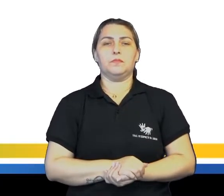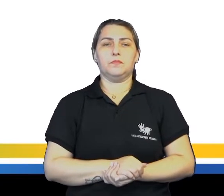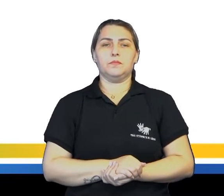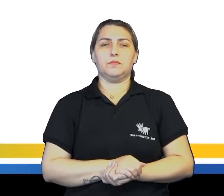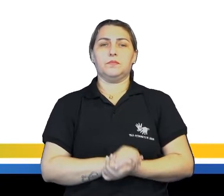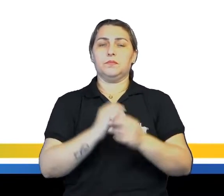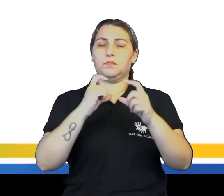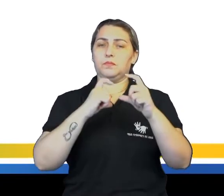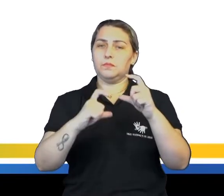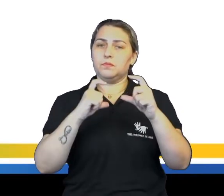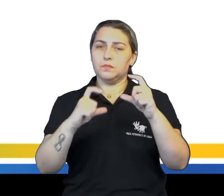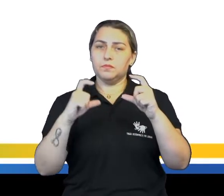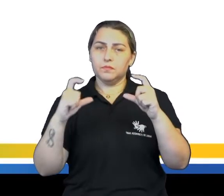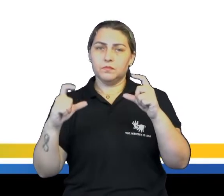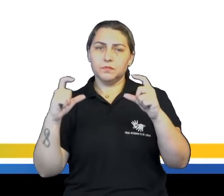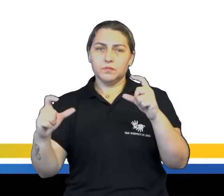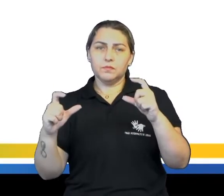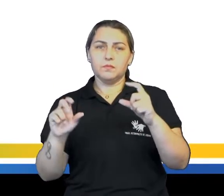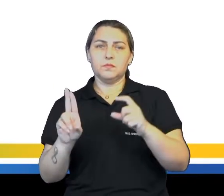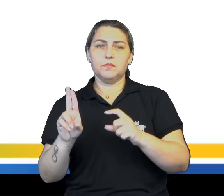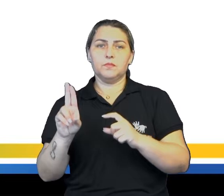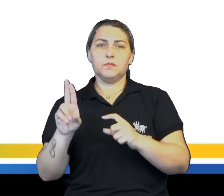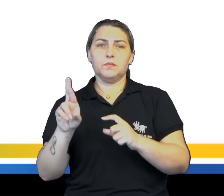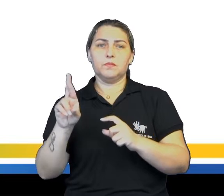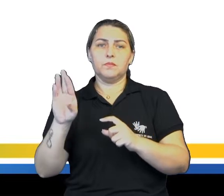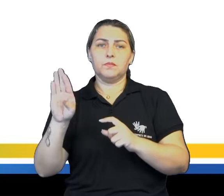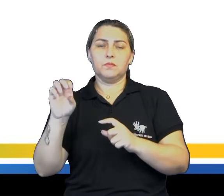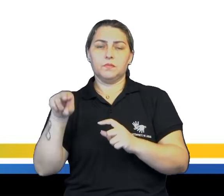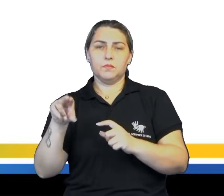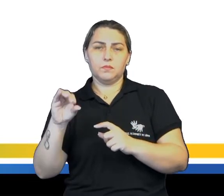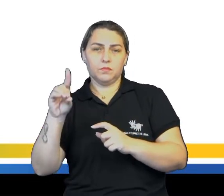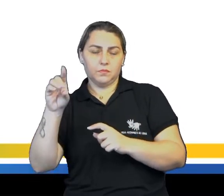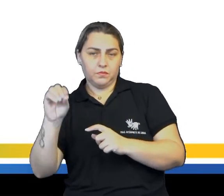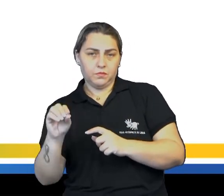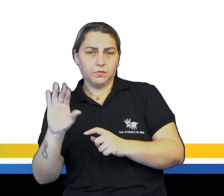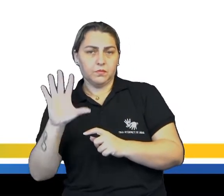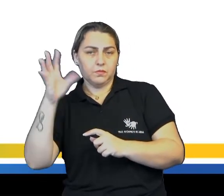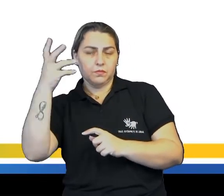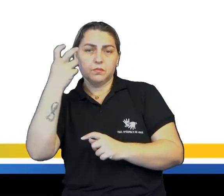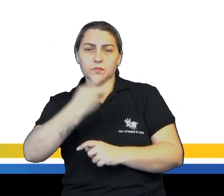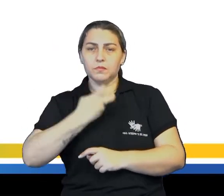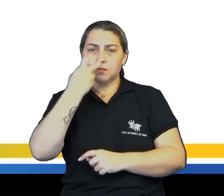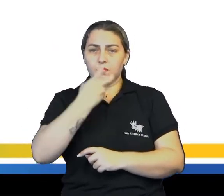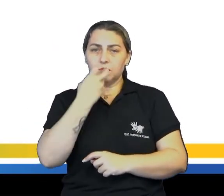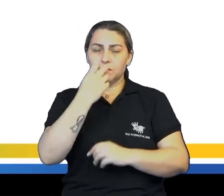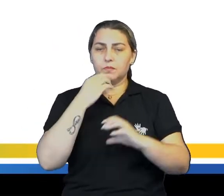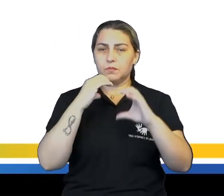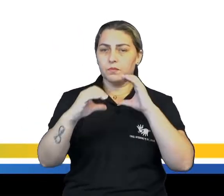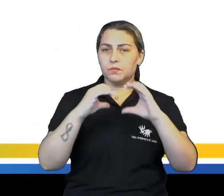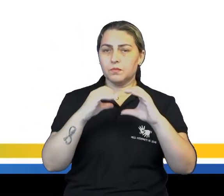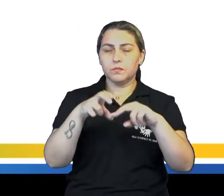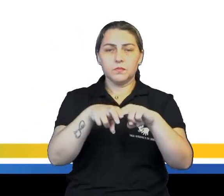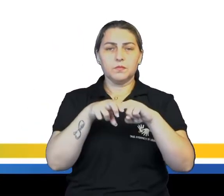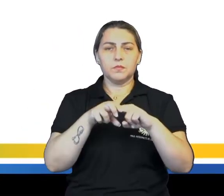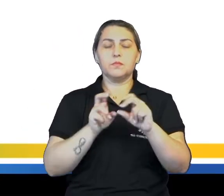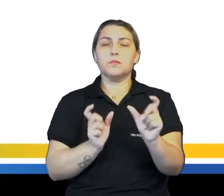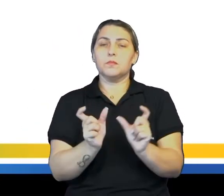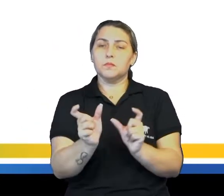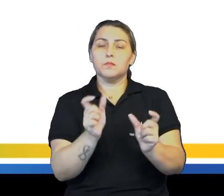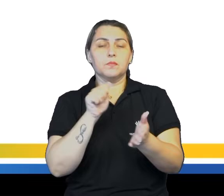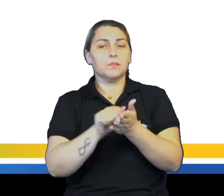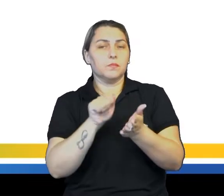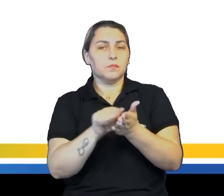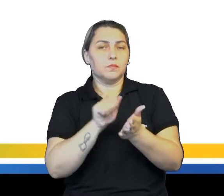Essa é uma tira lá do Urbanoide. Nessa tirinha aparece uma situação oral de comunicação. Por isso as palavras estão